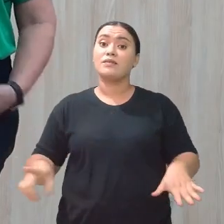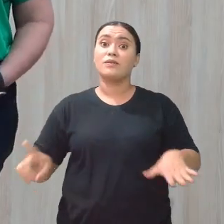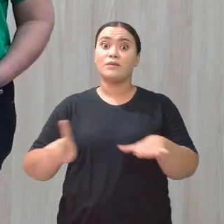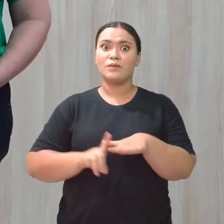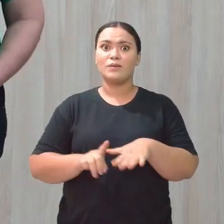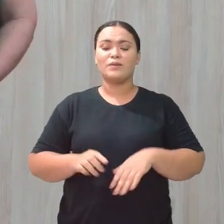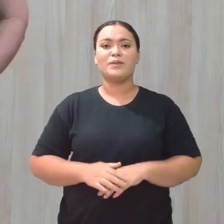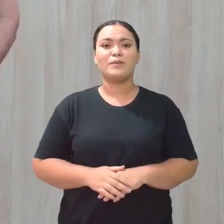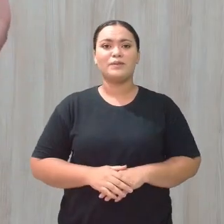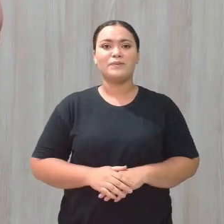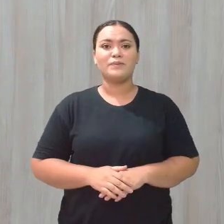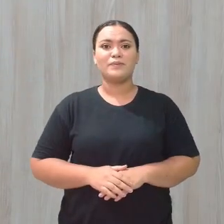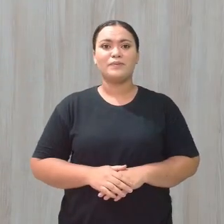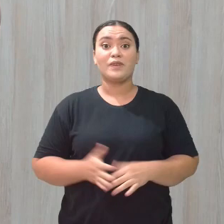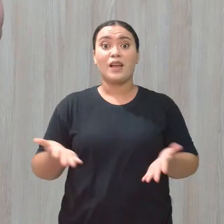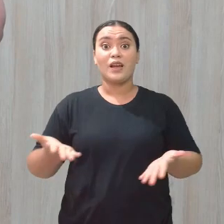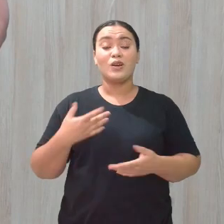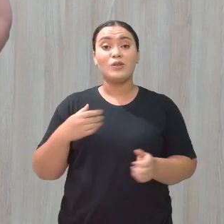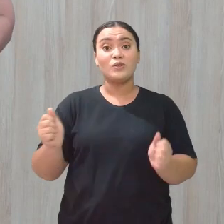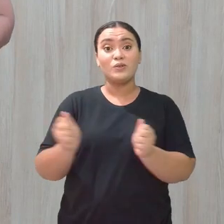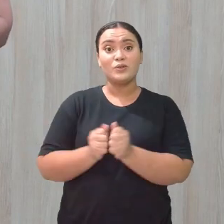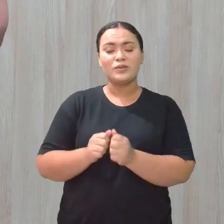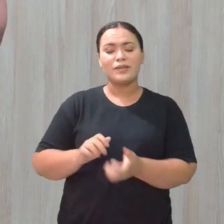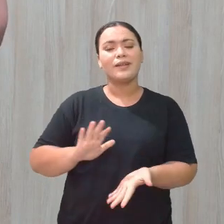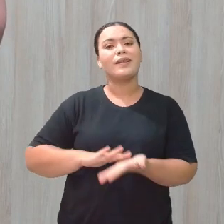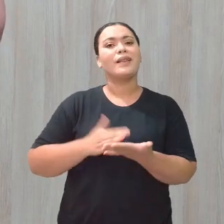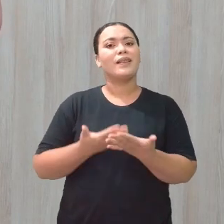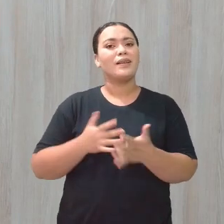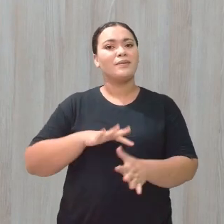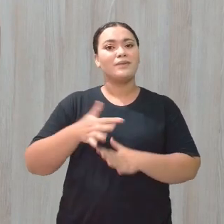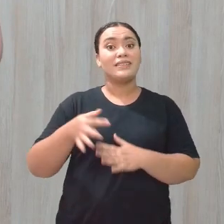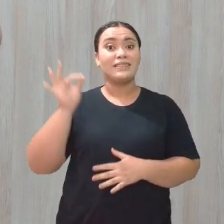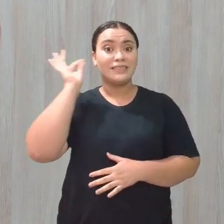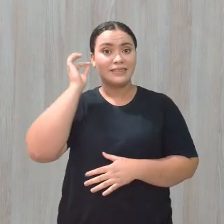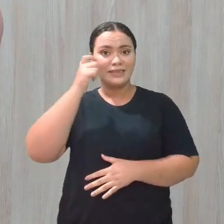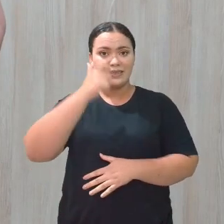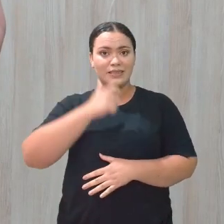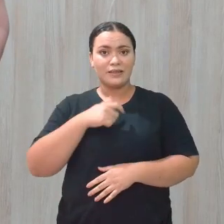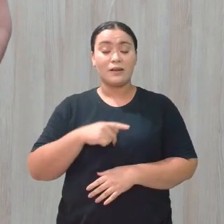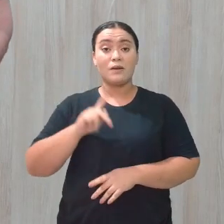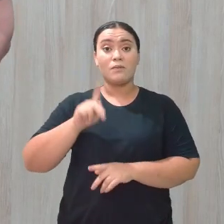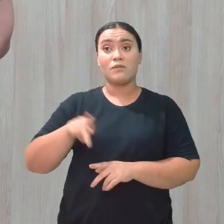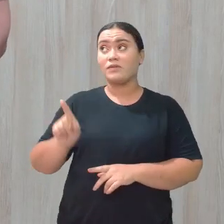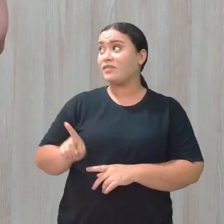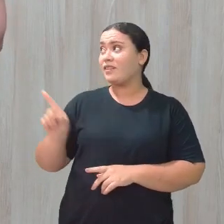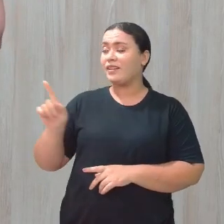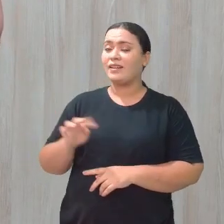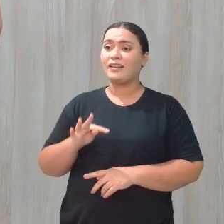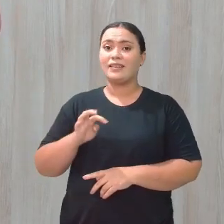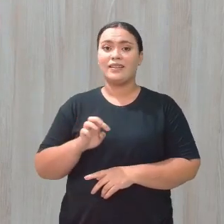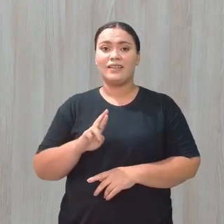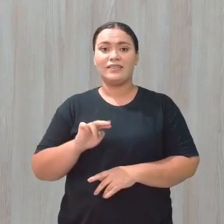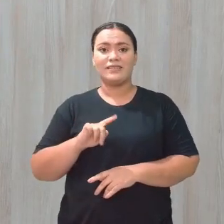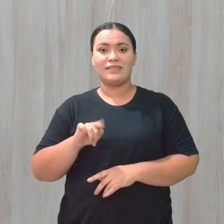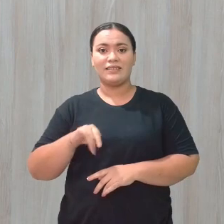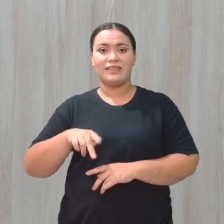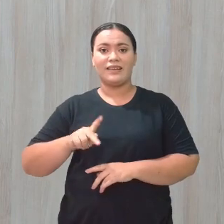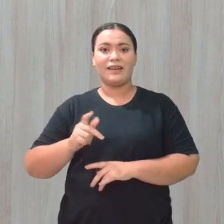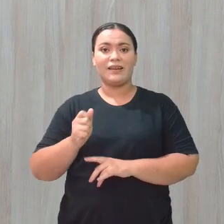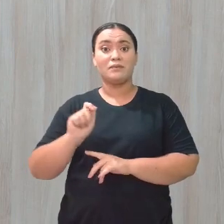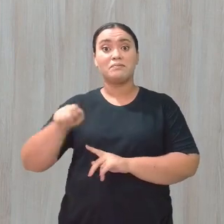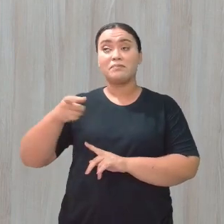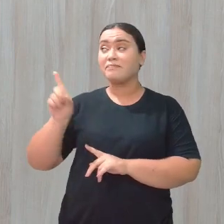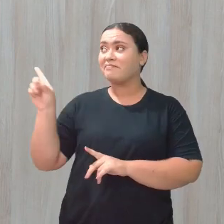Eu estou aqui hoje com a intérprete Gisele, eu sou Terezinha Beltrão, meu sinal em Libras é